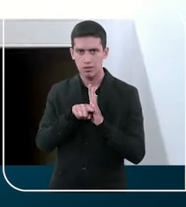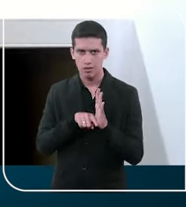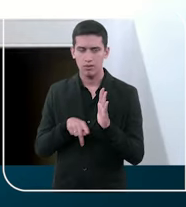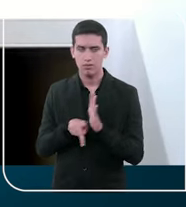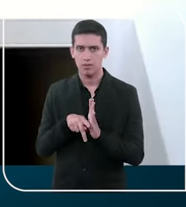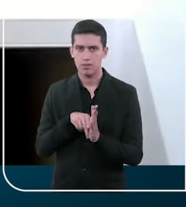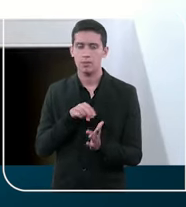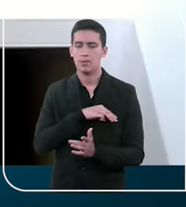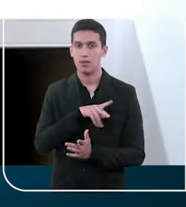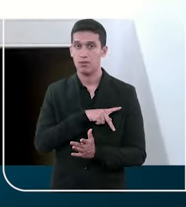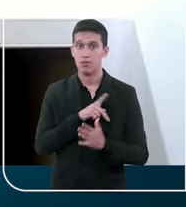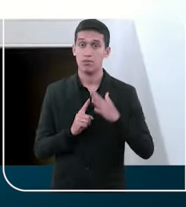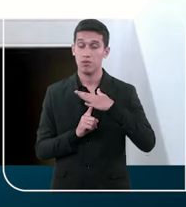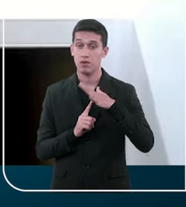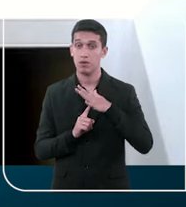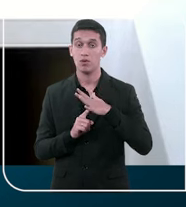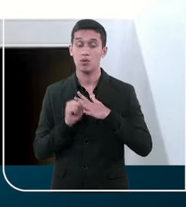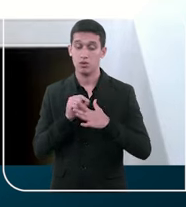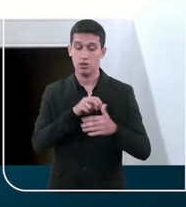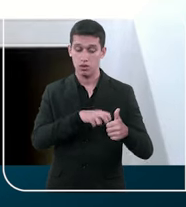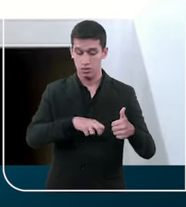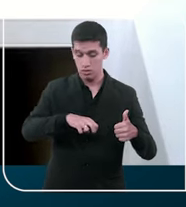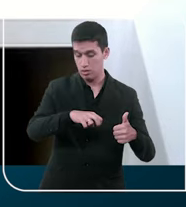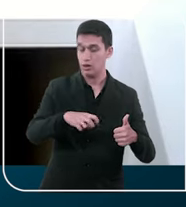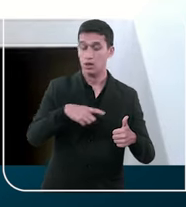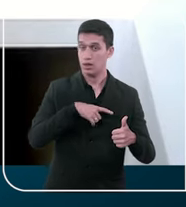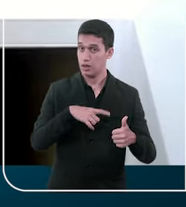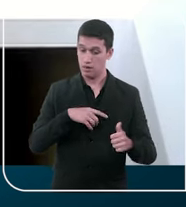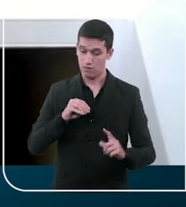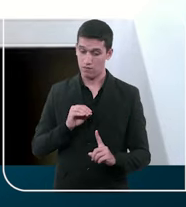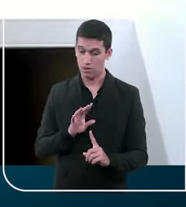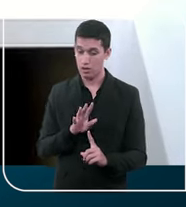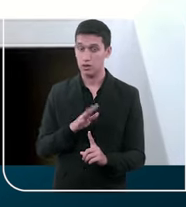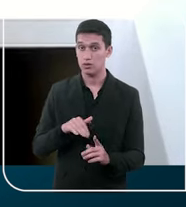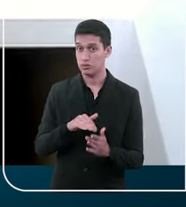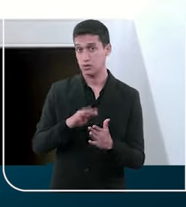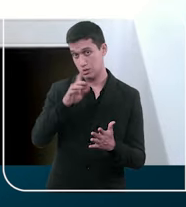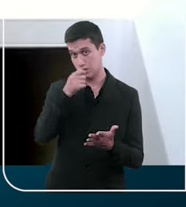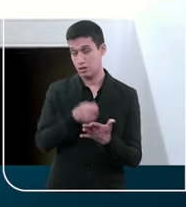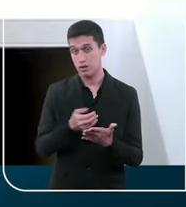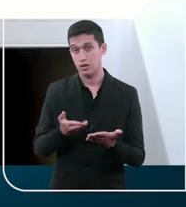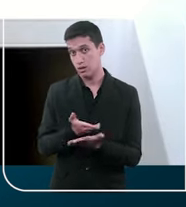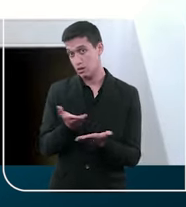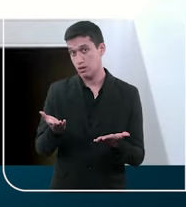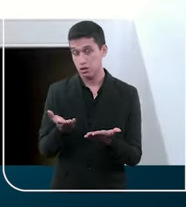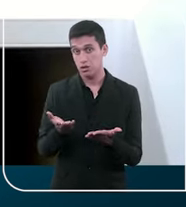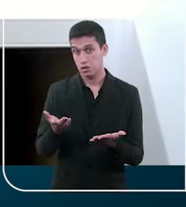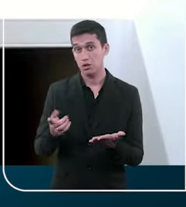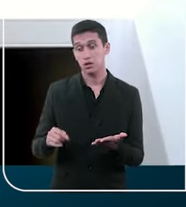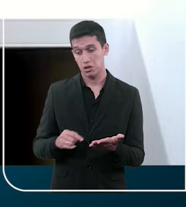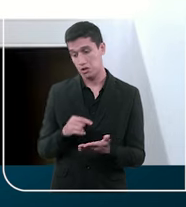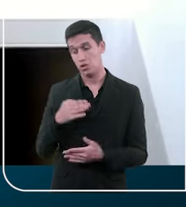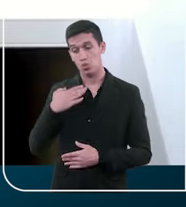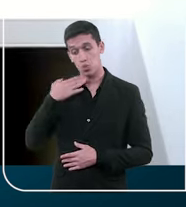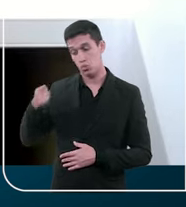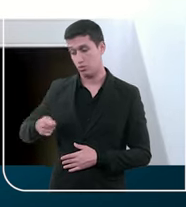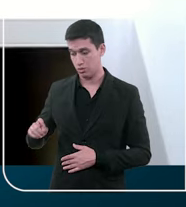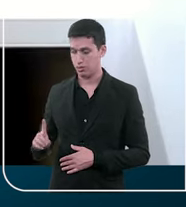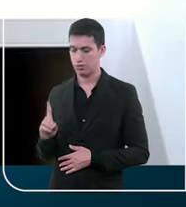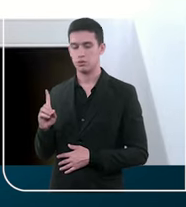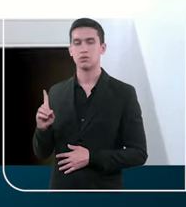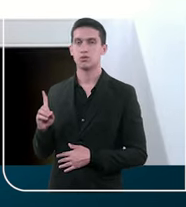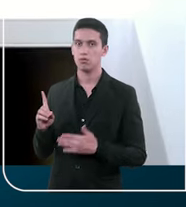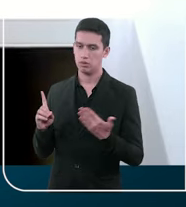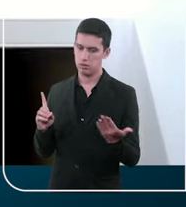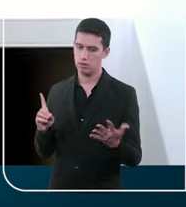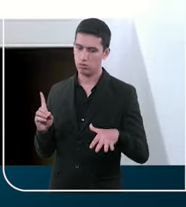Ministério Público do Paraná em que foi perguntado o que, que os jurados consideravam que influenciava na decisão deles. E ele é considerado uma figura